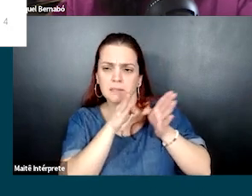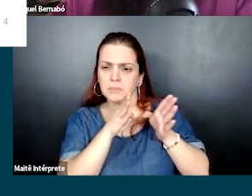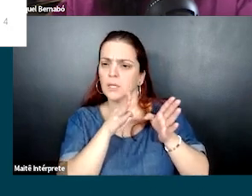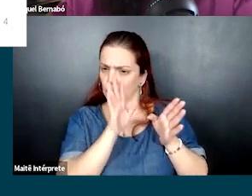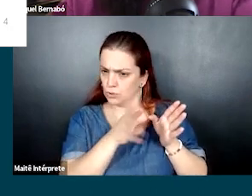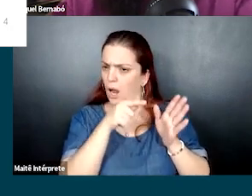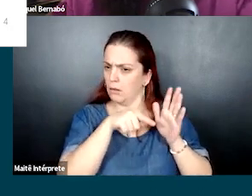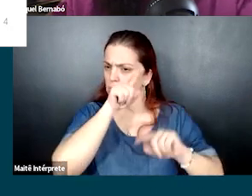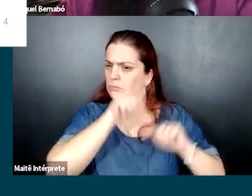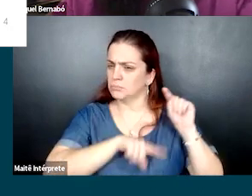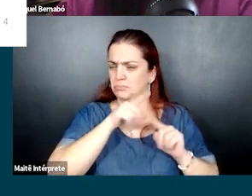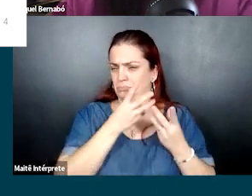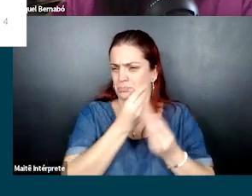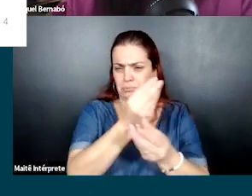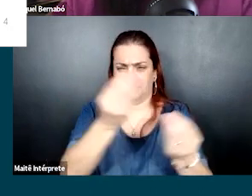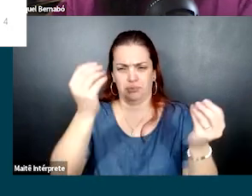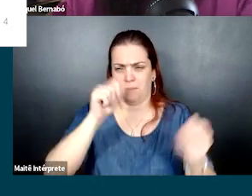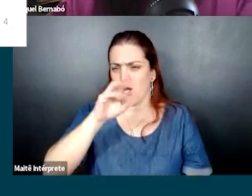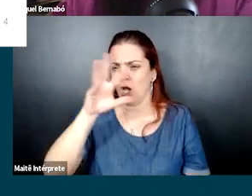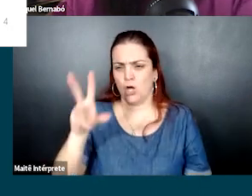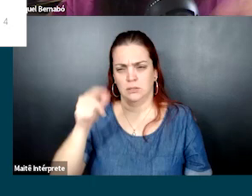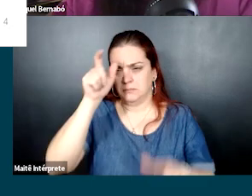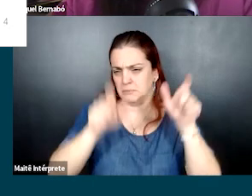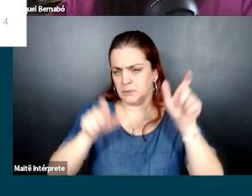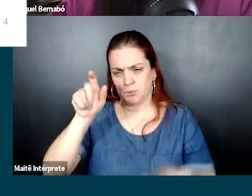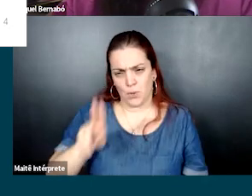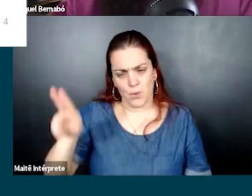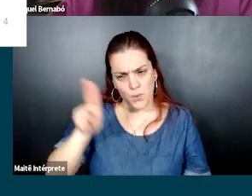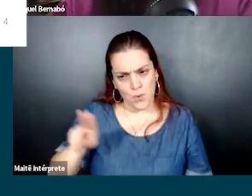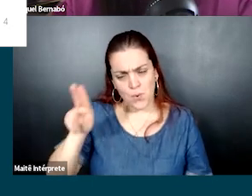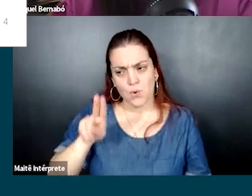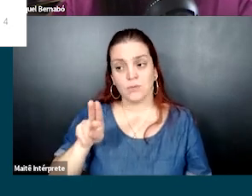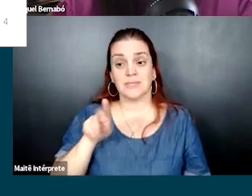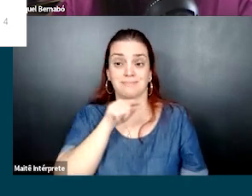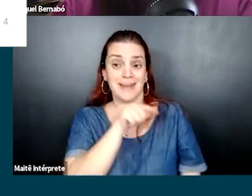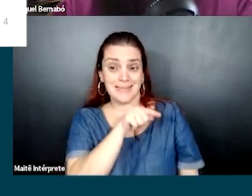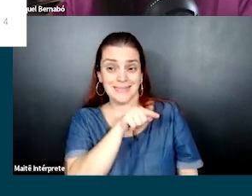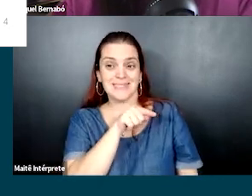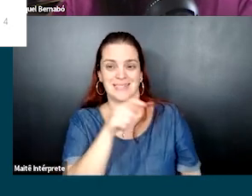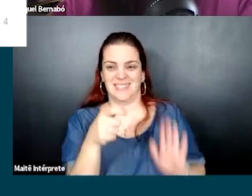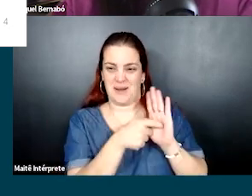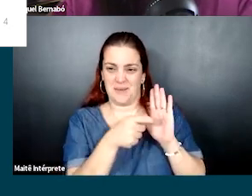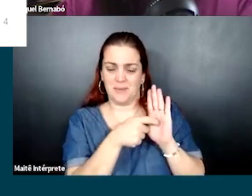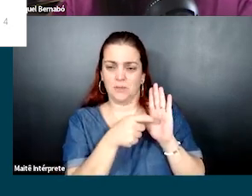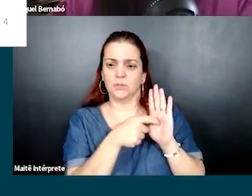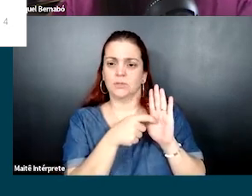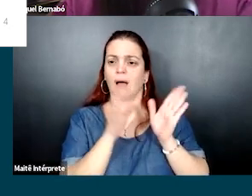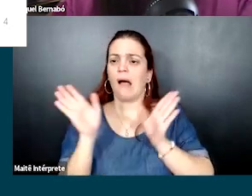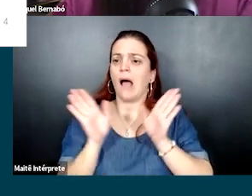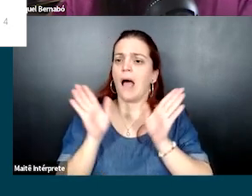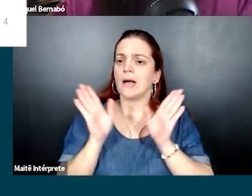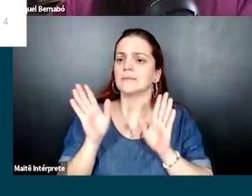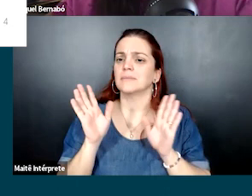daquele produto, que já era um produto super consolidado, já era usado por milhões de pessoas, e que, inclusive, do ponto de